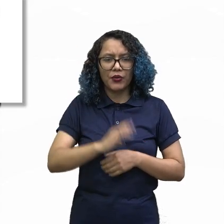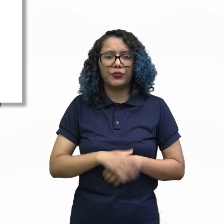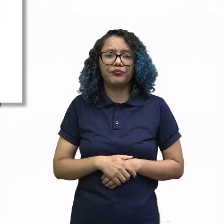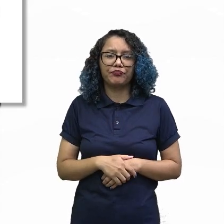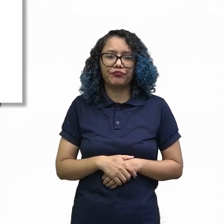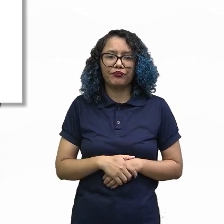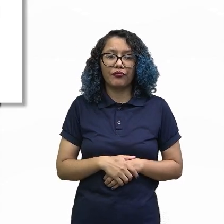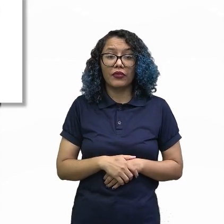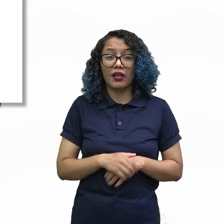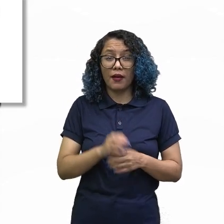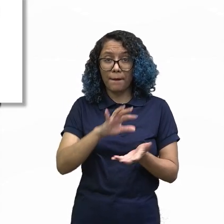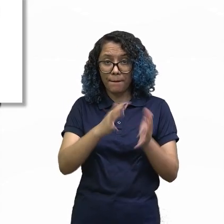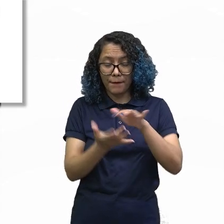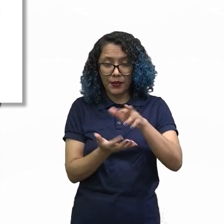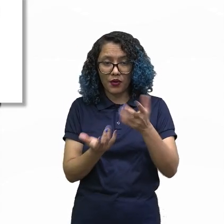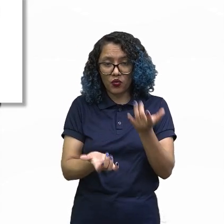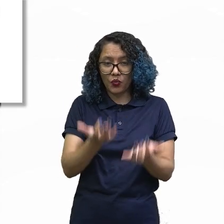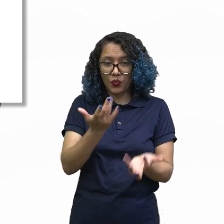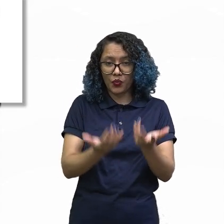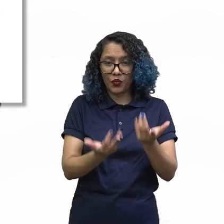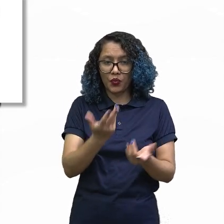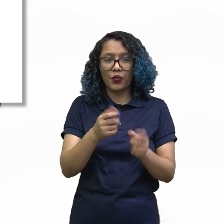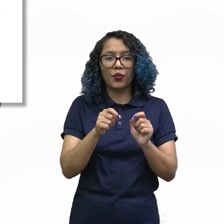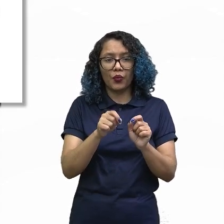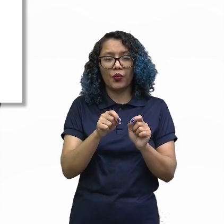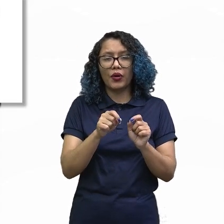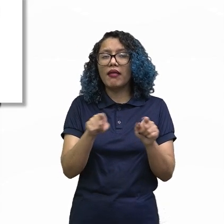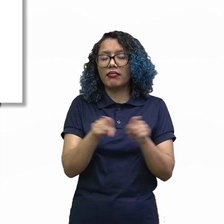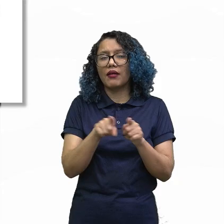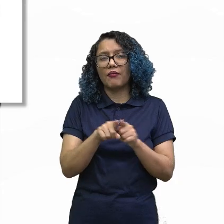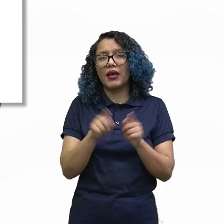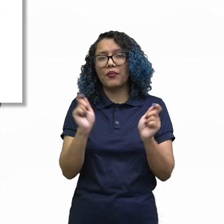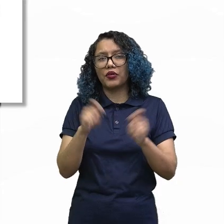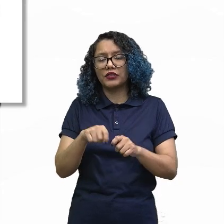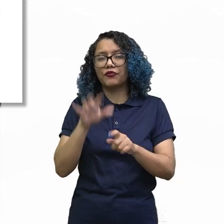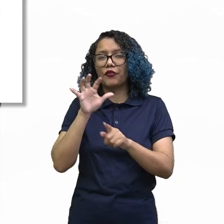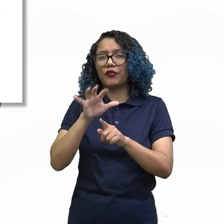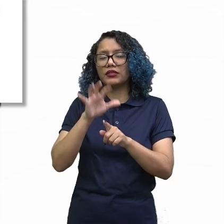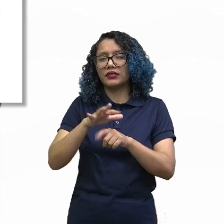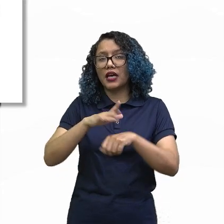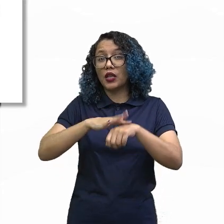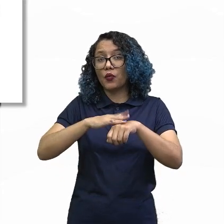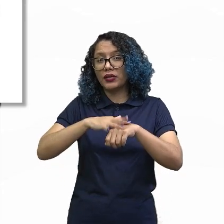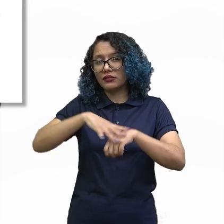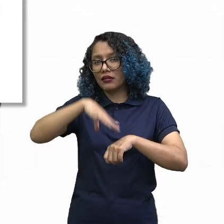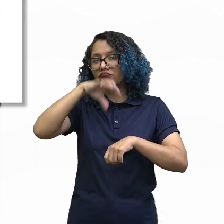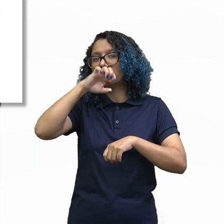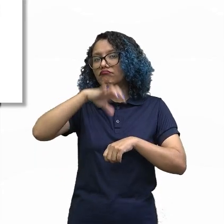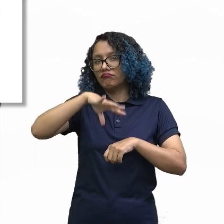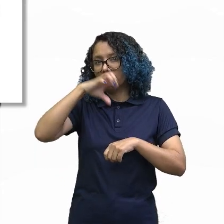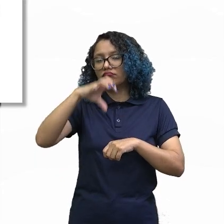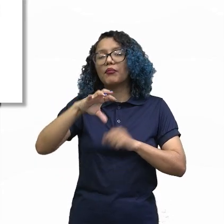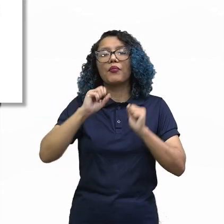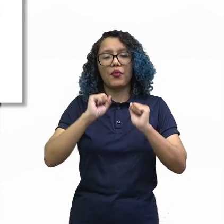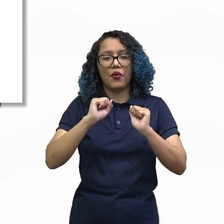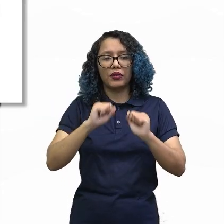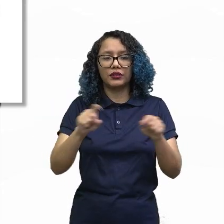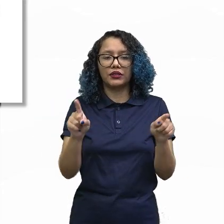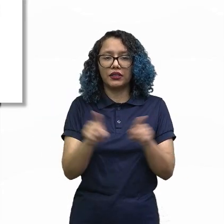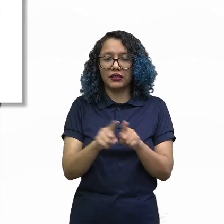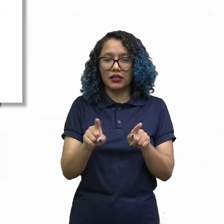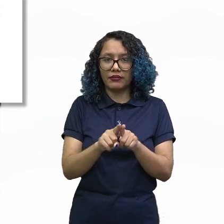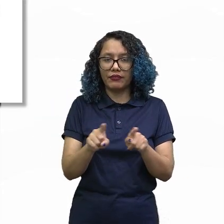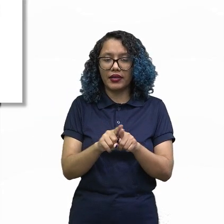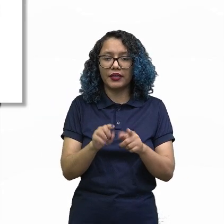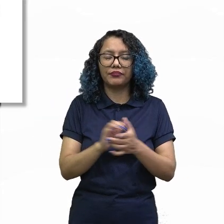queima da biomassa é relacionada com o aumento de casos de doenças respiratórias, vejam só, né? E nós temos